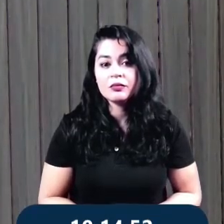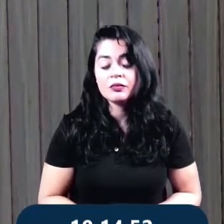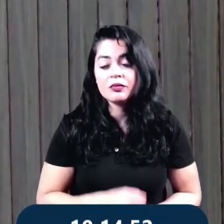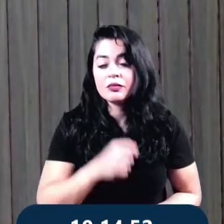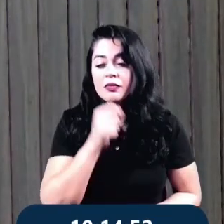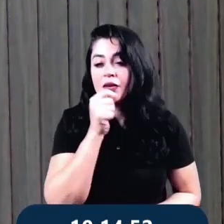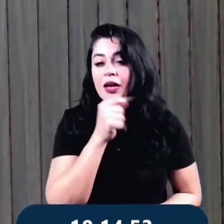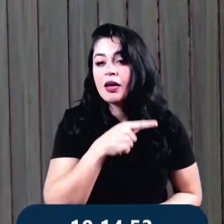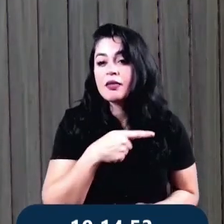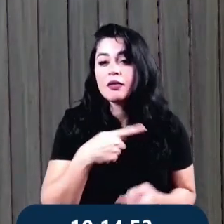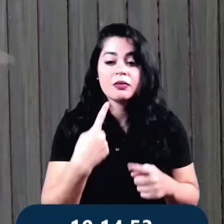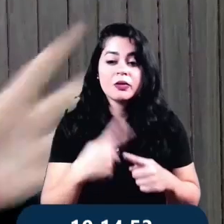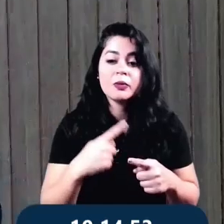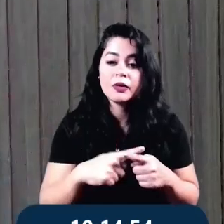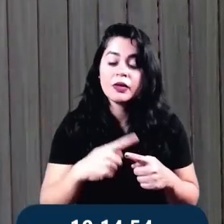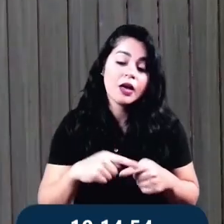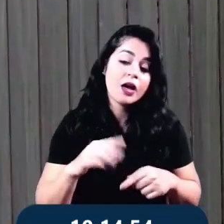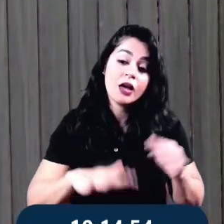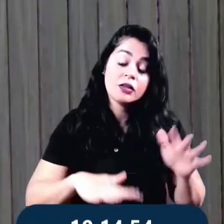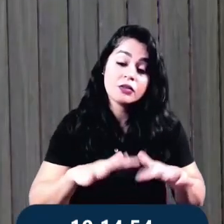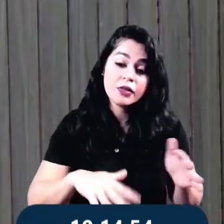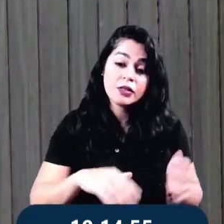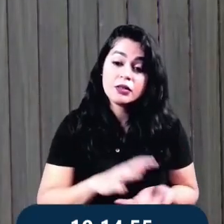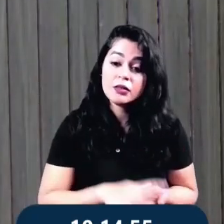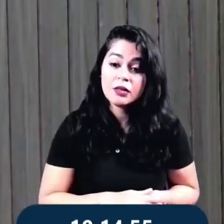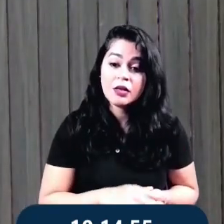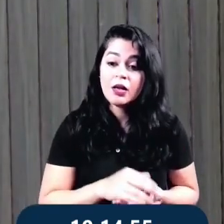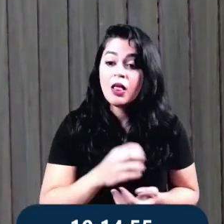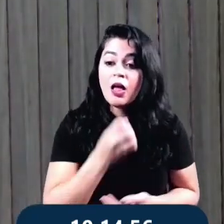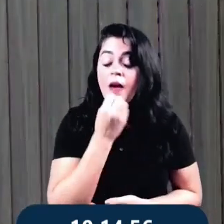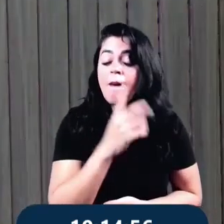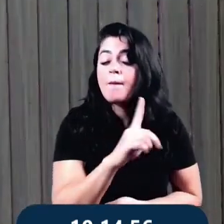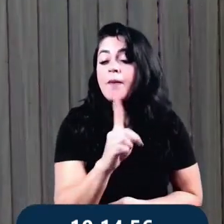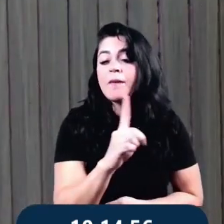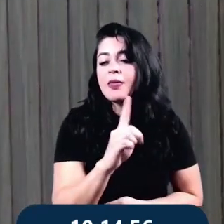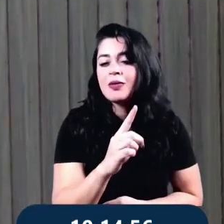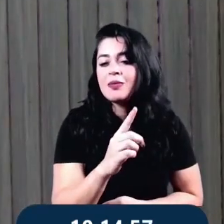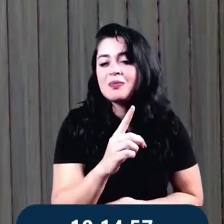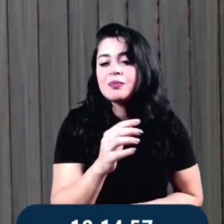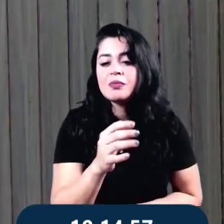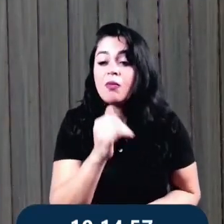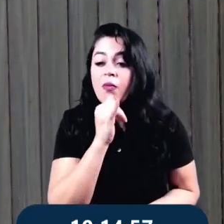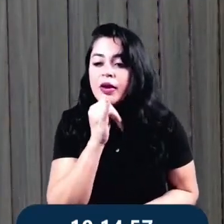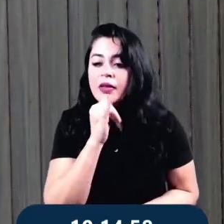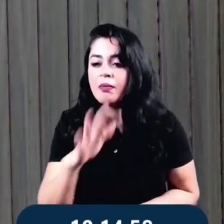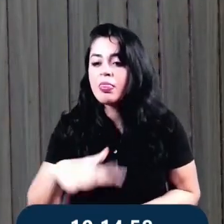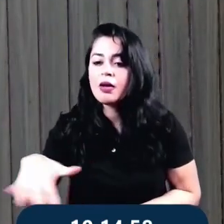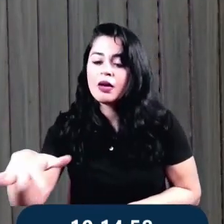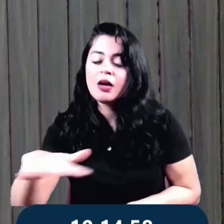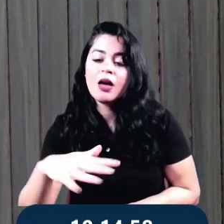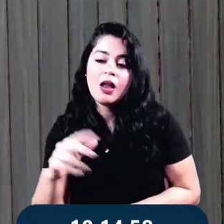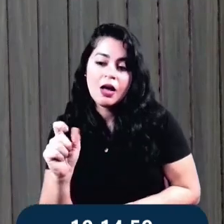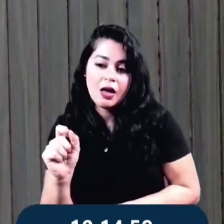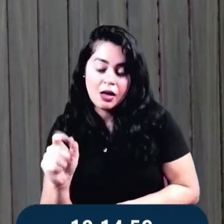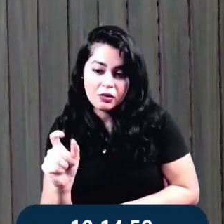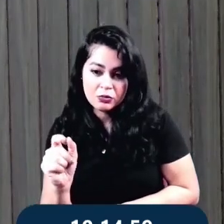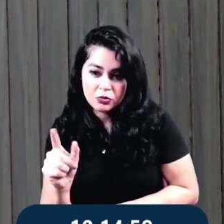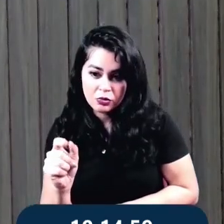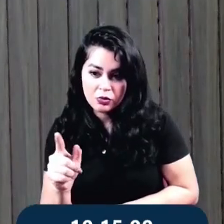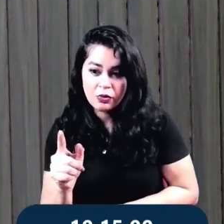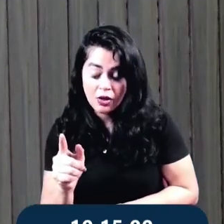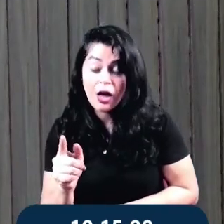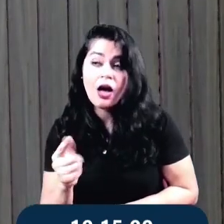azul, aí faz consulta, para não falar que foi ele que quis fazer. Quando a coisa é